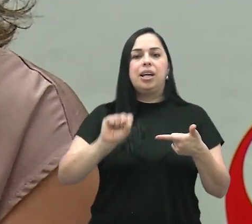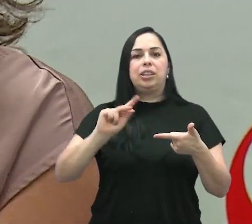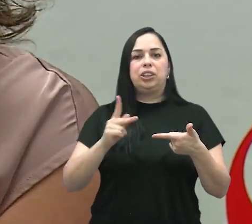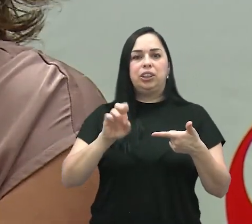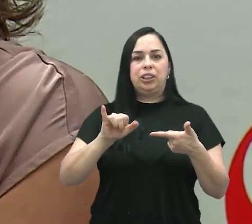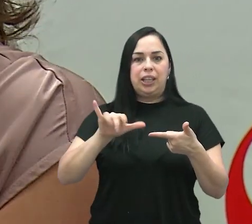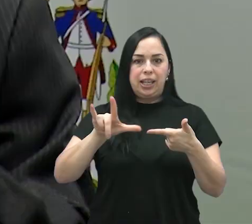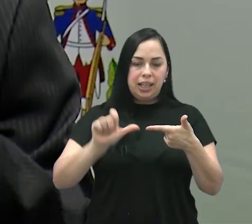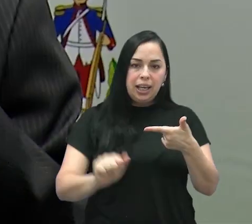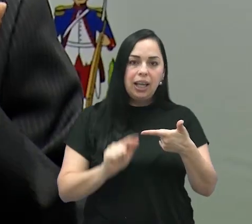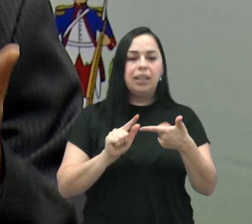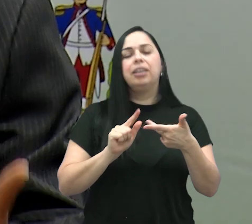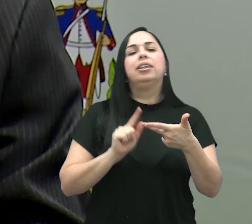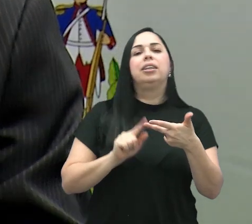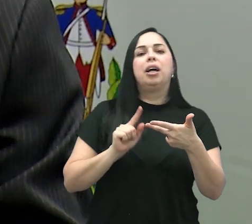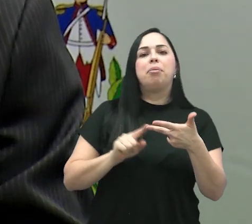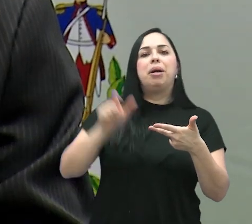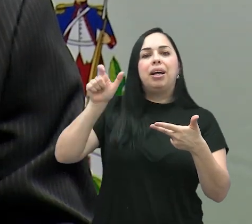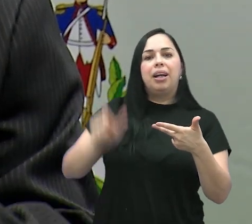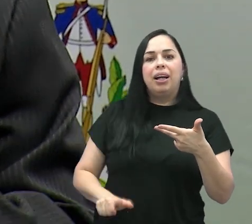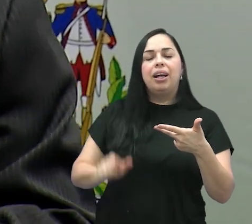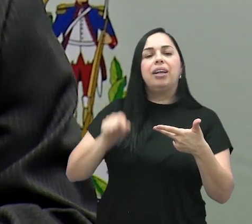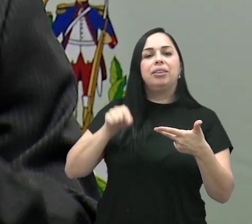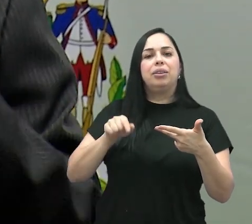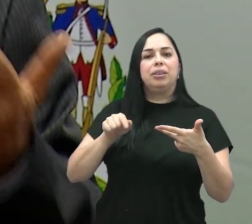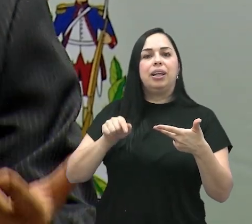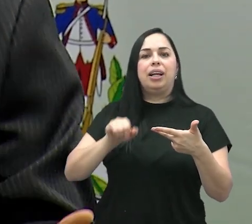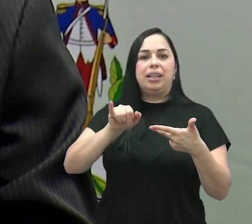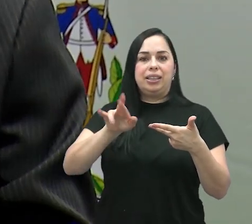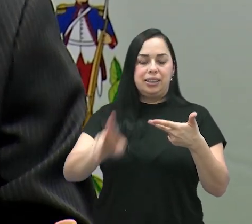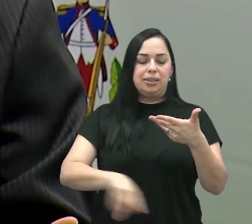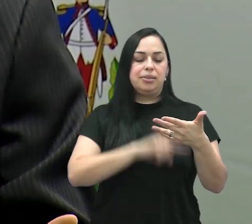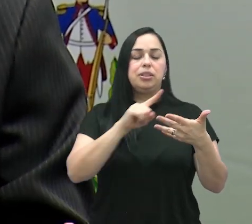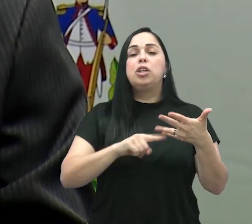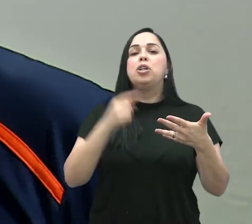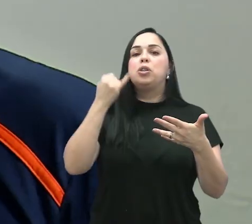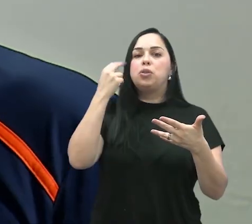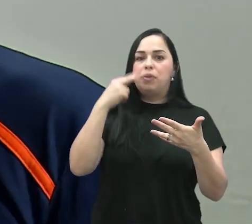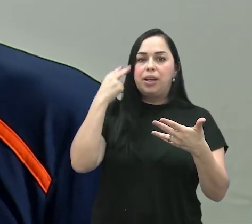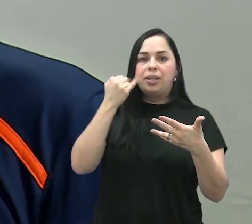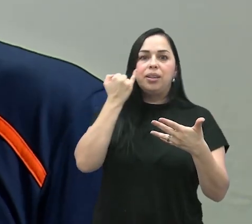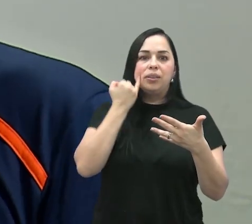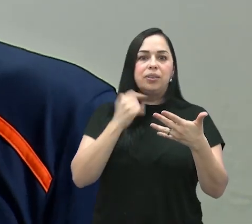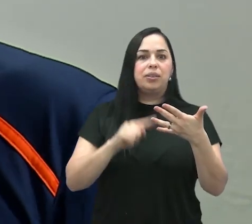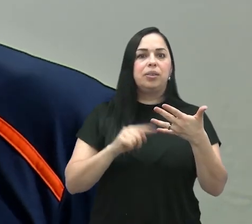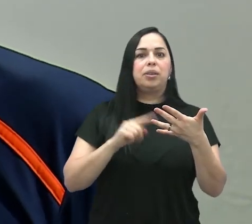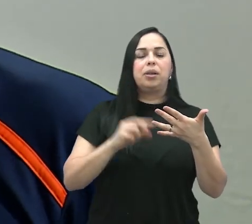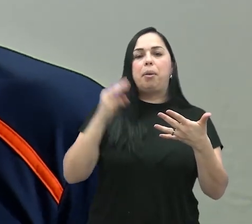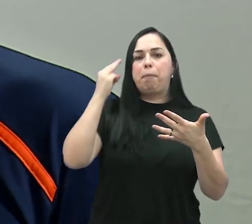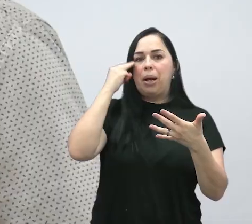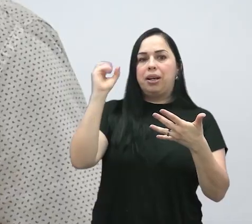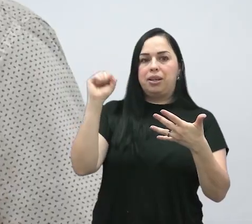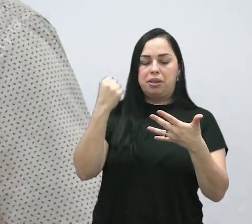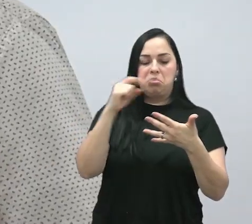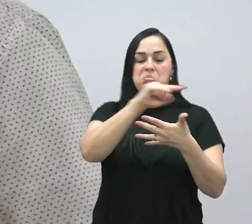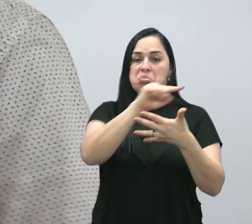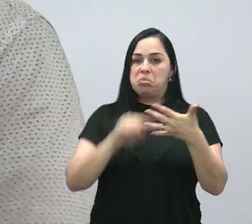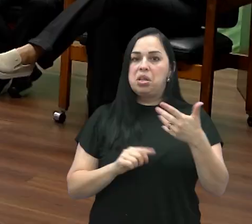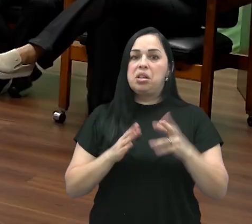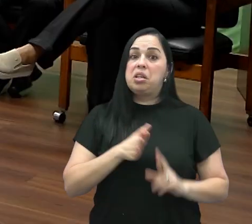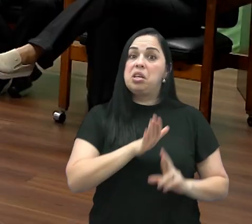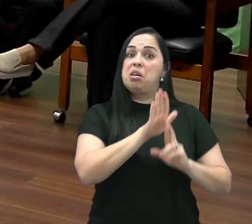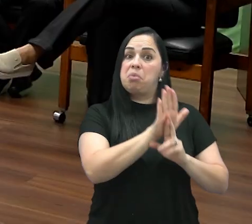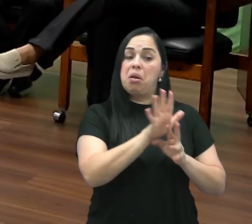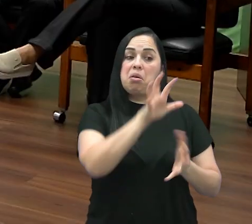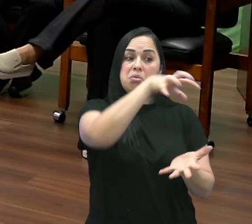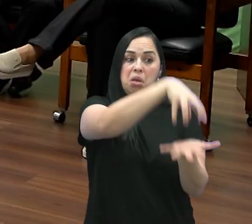Social, Sheila Tomás, do analista tributário da Receita Federal, Fernando Santos, além dos vereadores Zé Luiz e Marcão da Academia